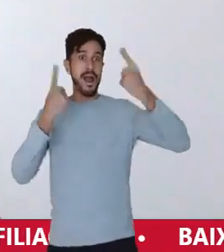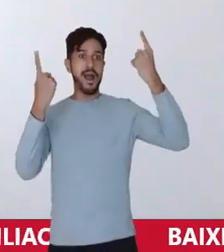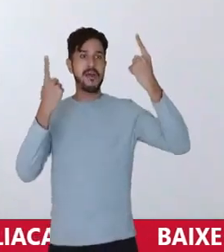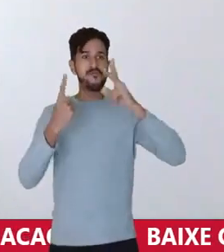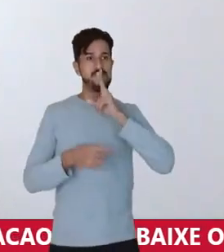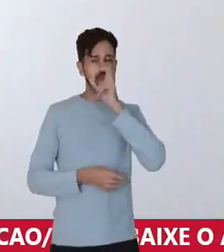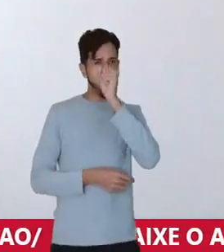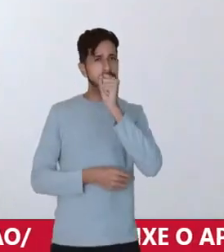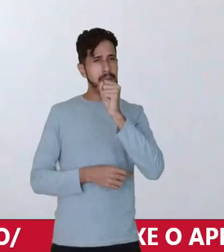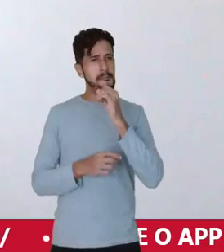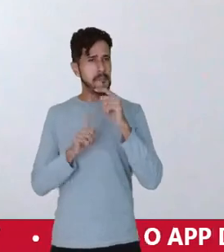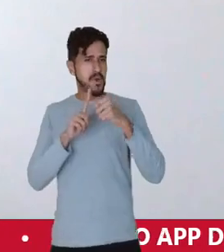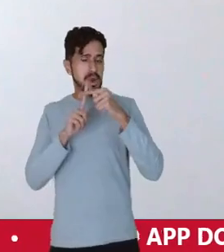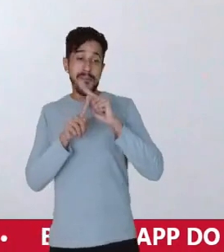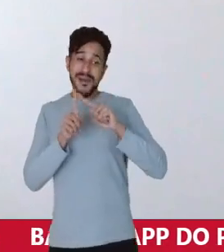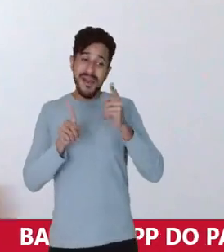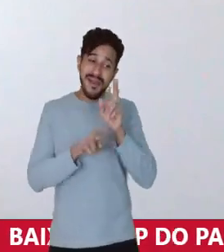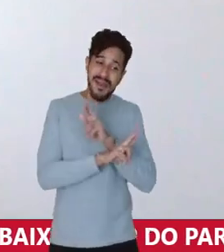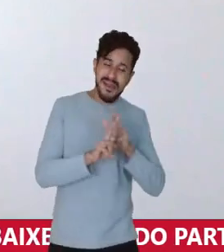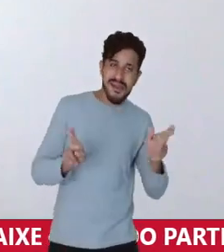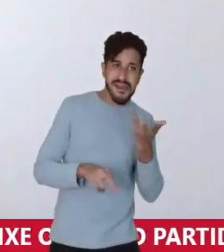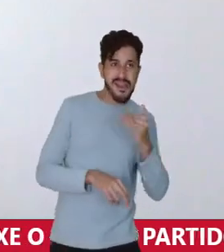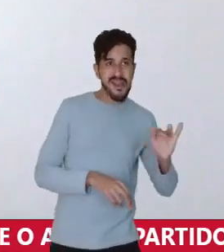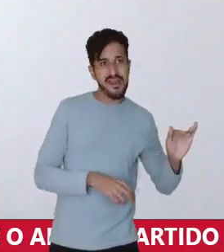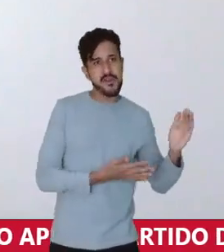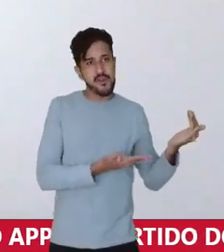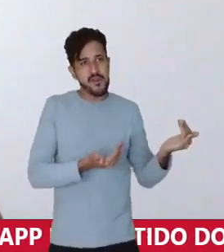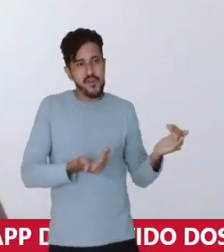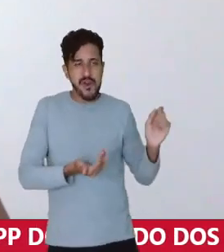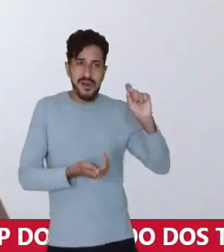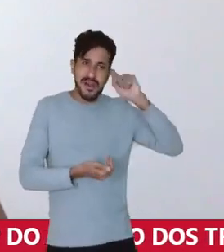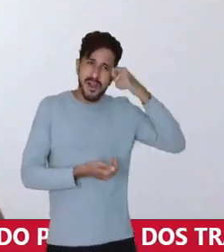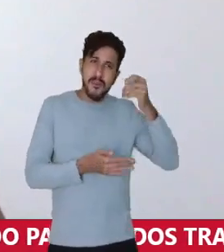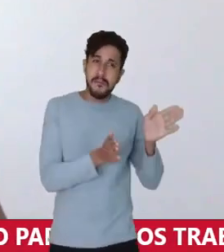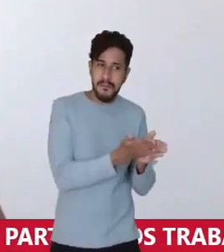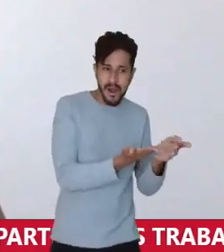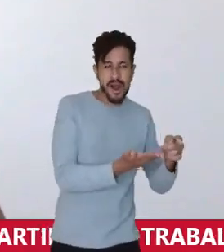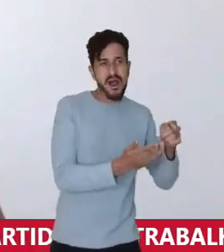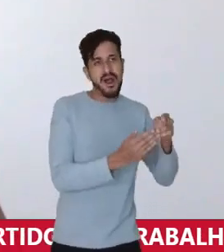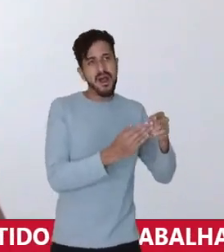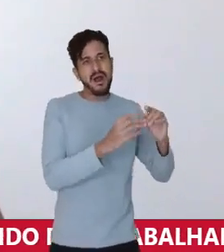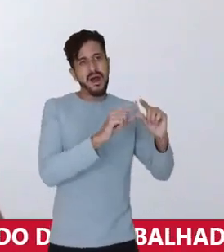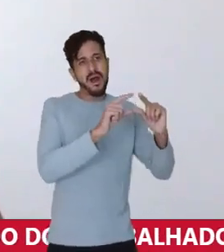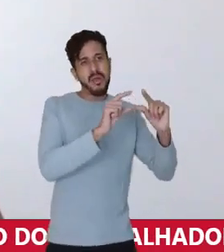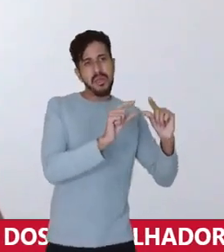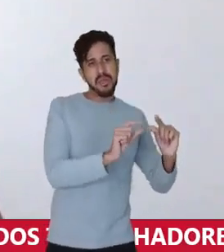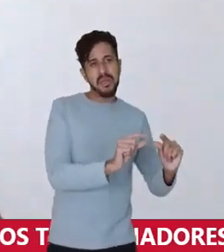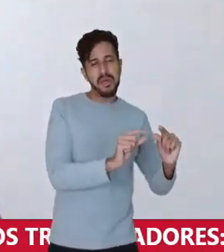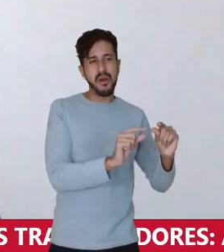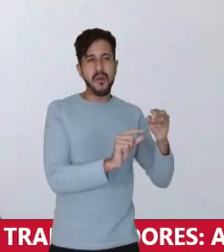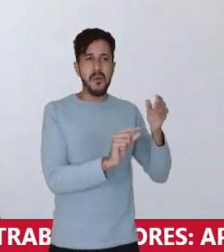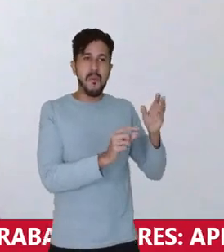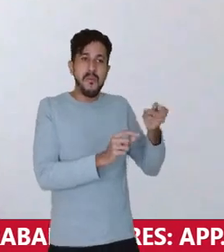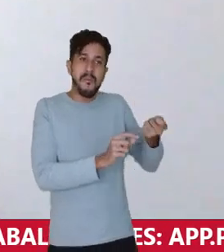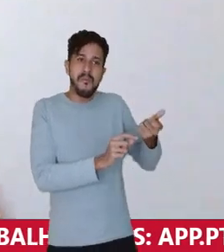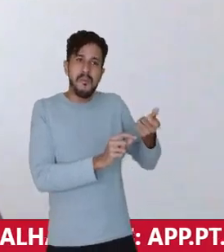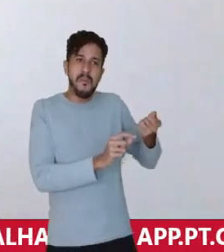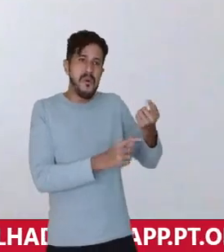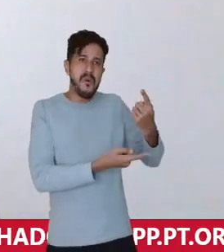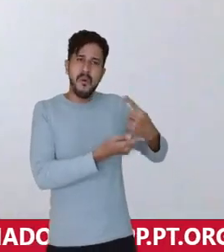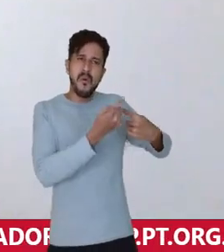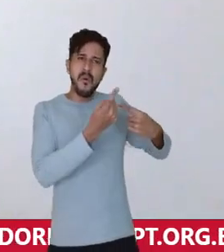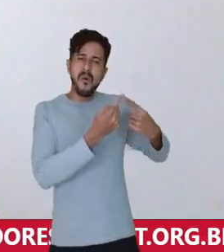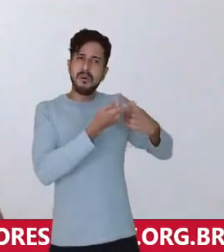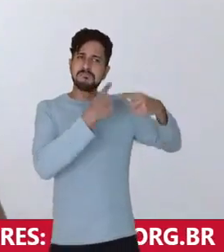país, em relação ainda à criança e adolescente negro, pobre, tem impacto muito pequeno, né, e que esse campo